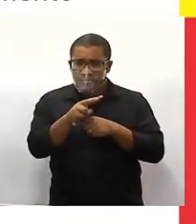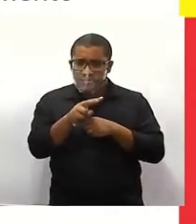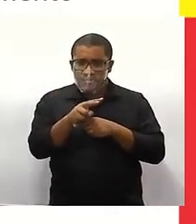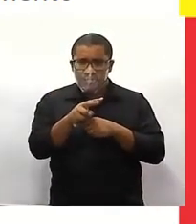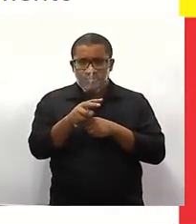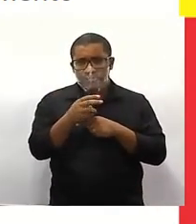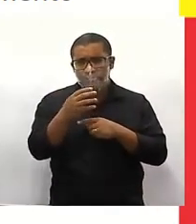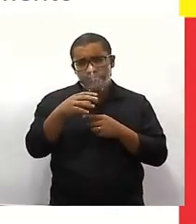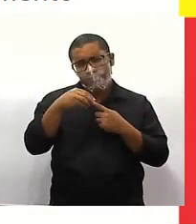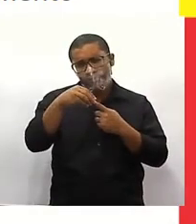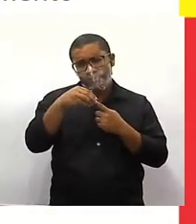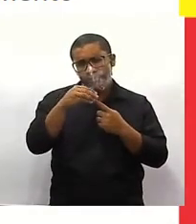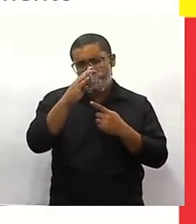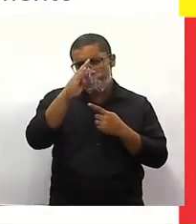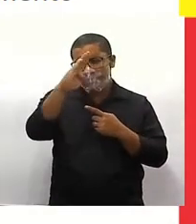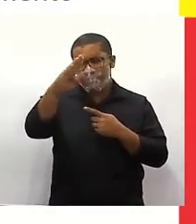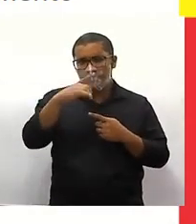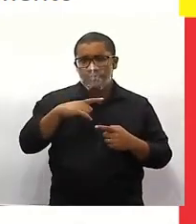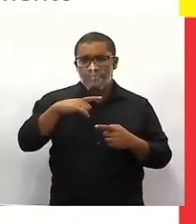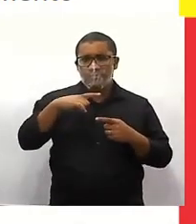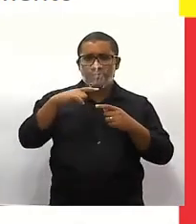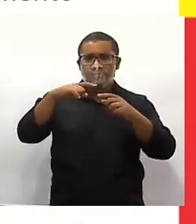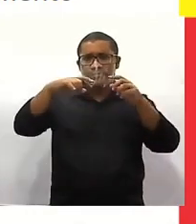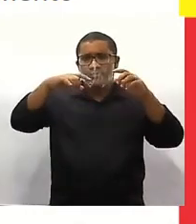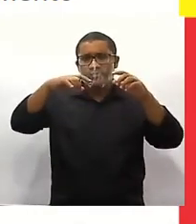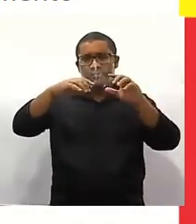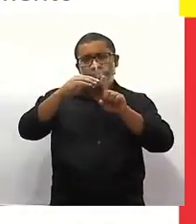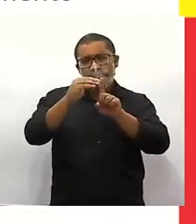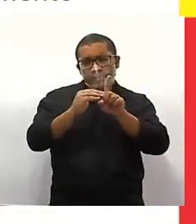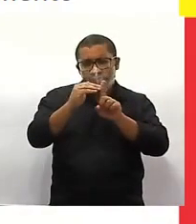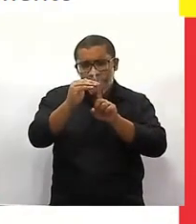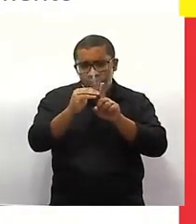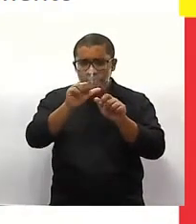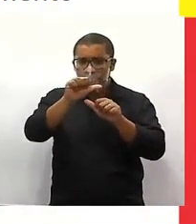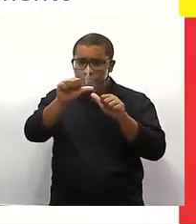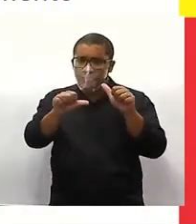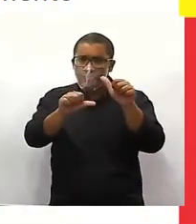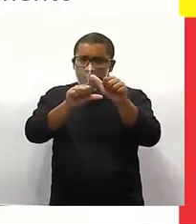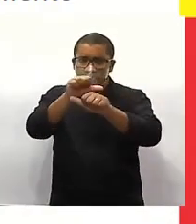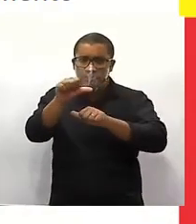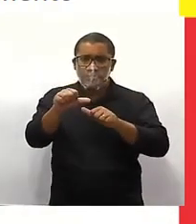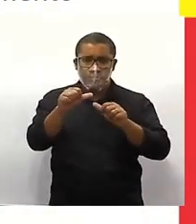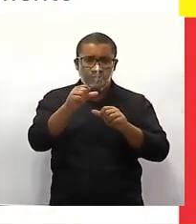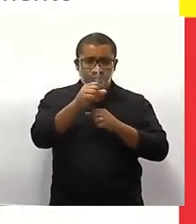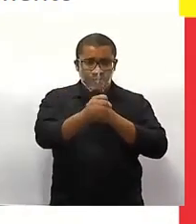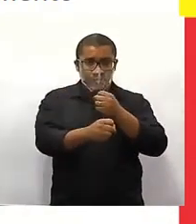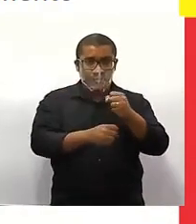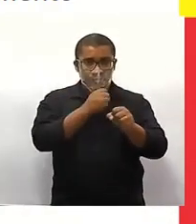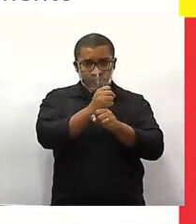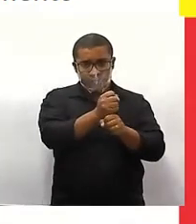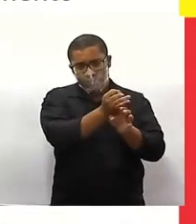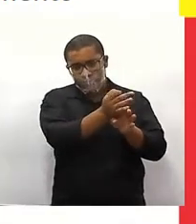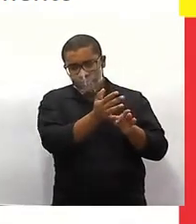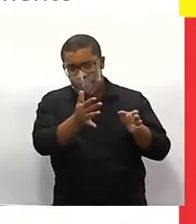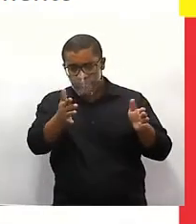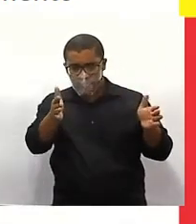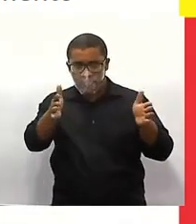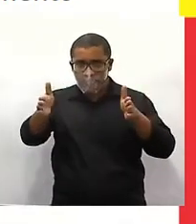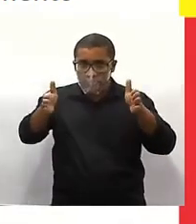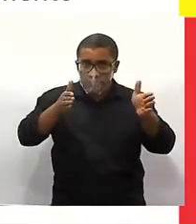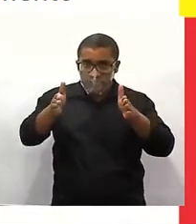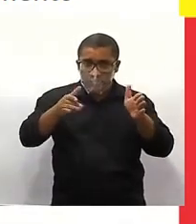dela as variações de temperatura, ao longo das estações do ano, definia